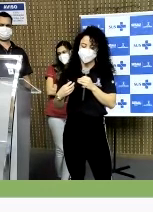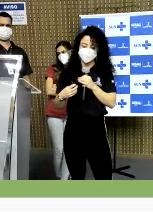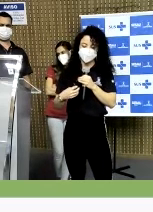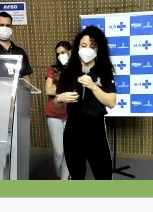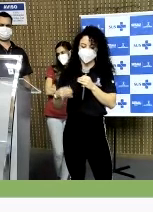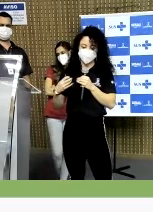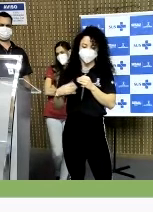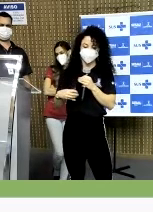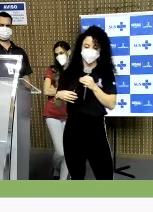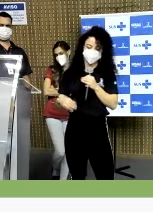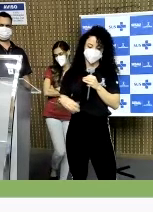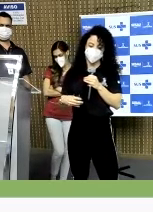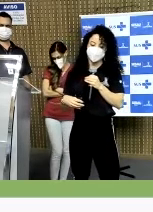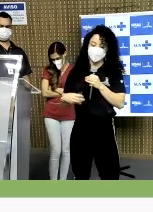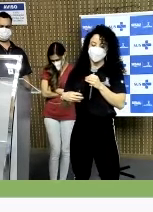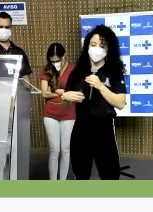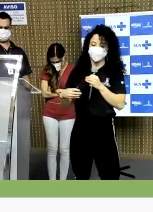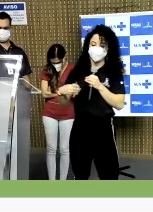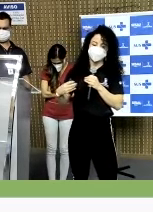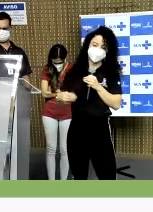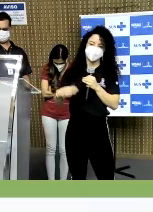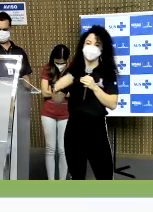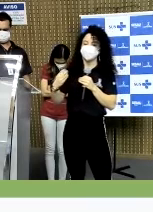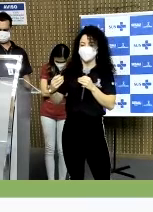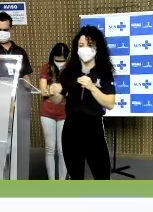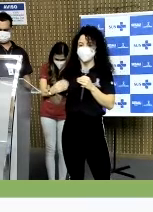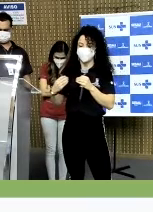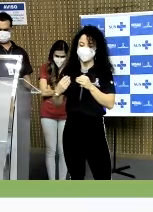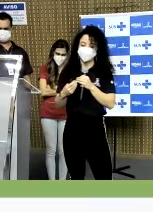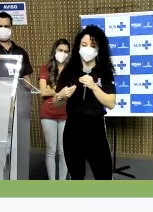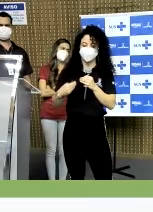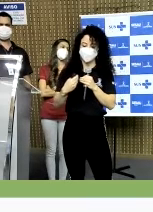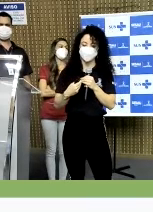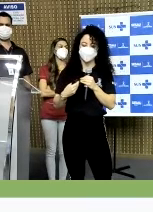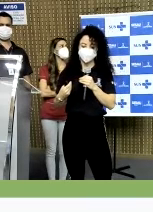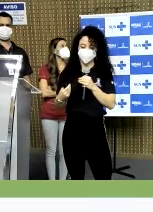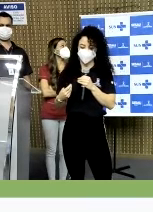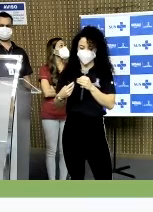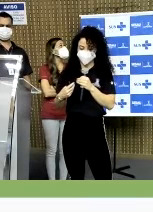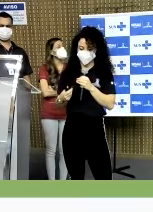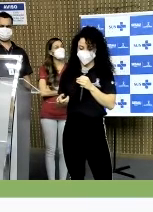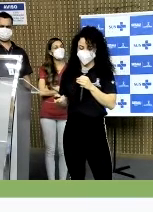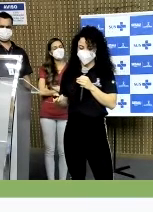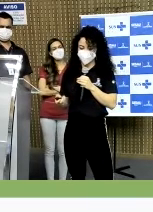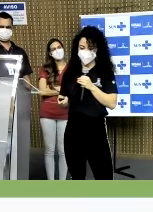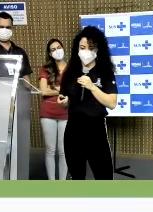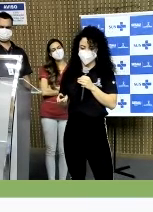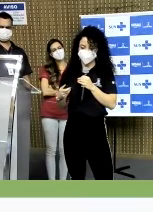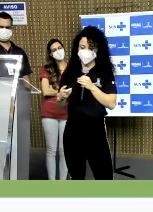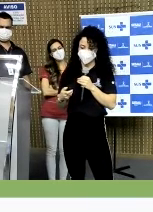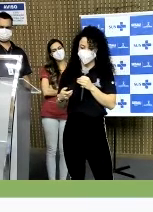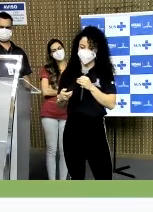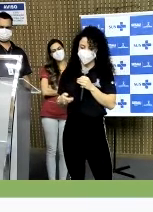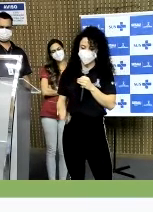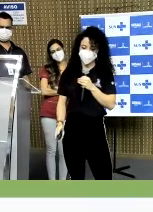vir, e ela acaba indo sozinha, ou com uma mãe, ou com algum parente, não com um companheiro. Por isso que a gente tem